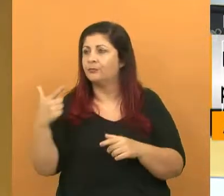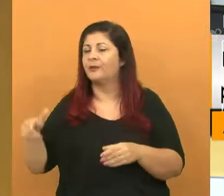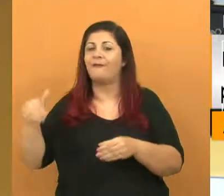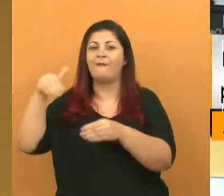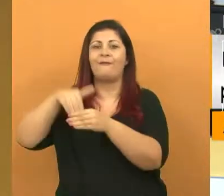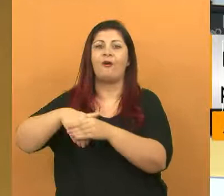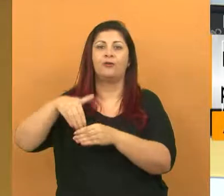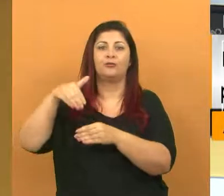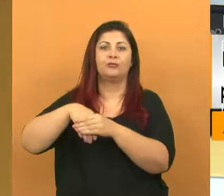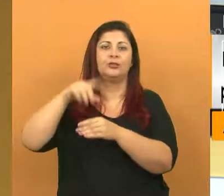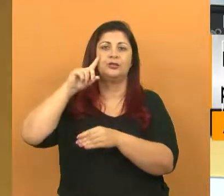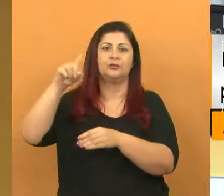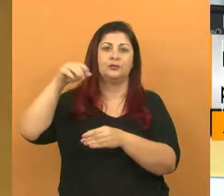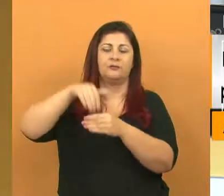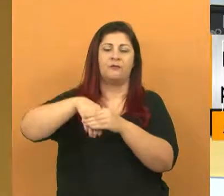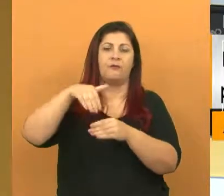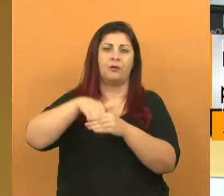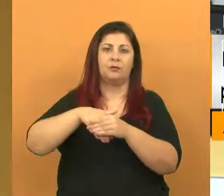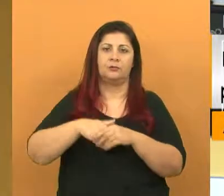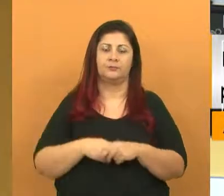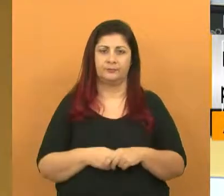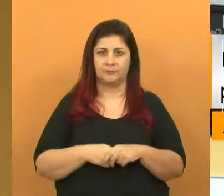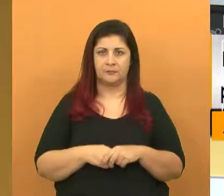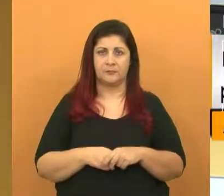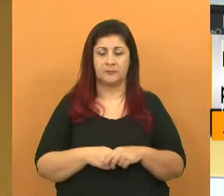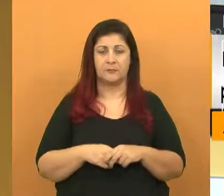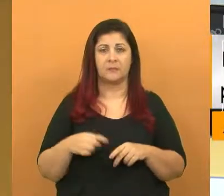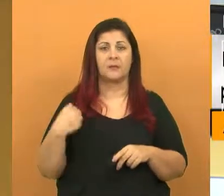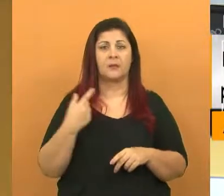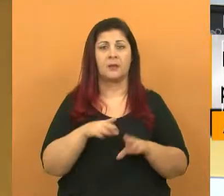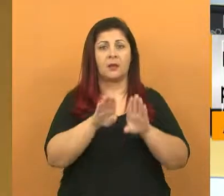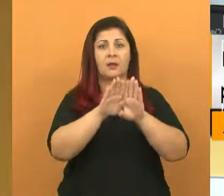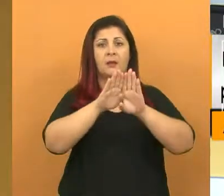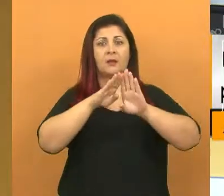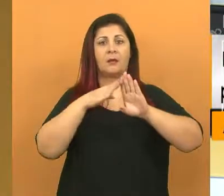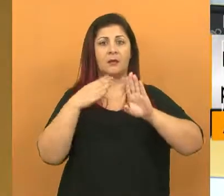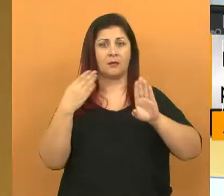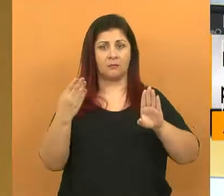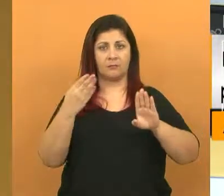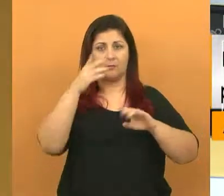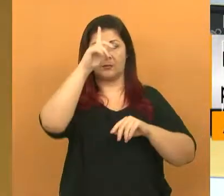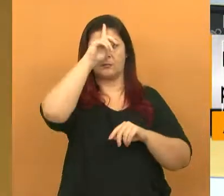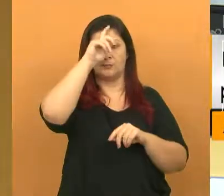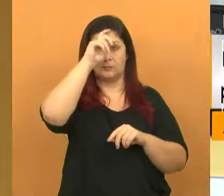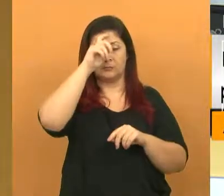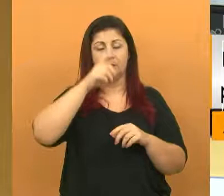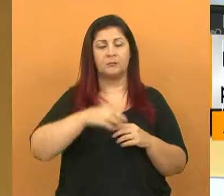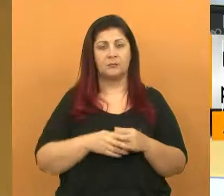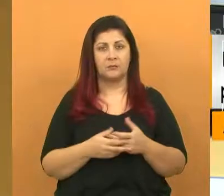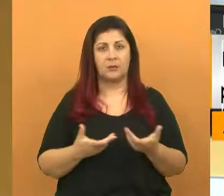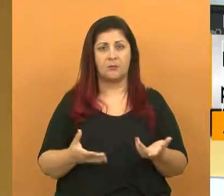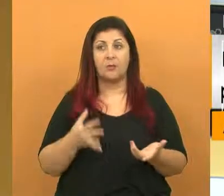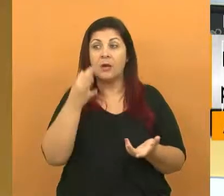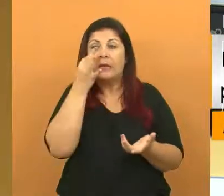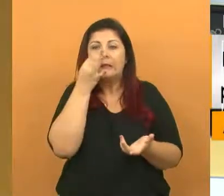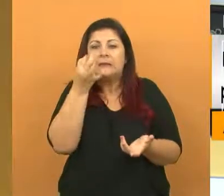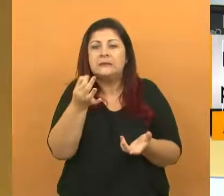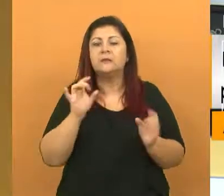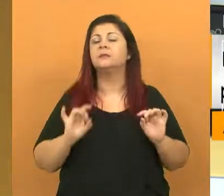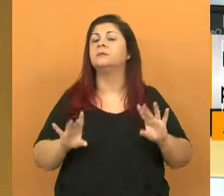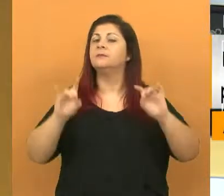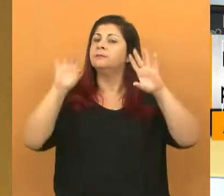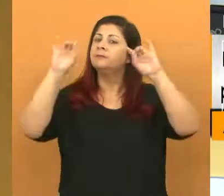anos acontece, e também abrir as portas das unidades com uma atenção integral a